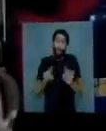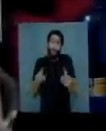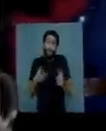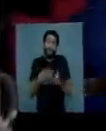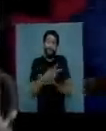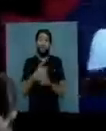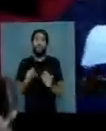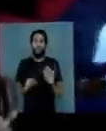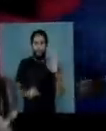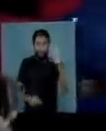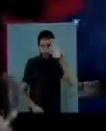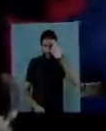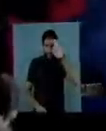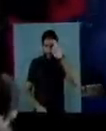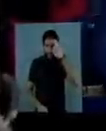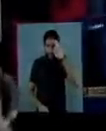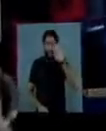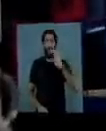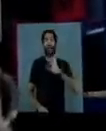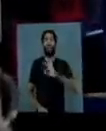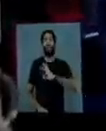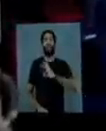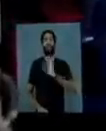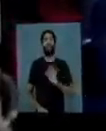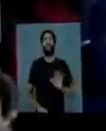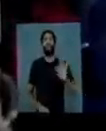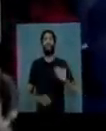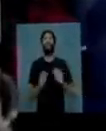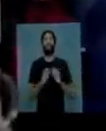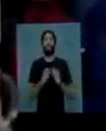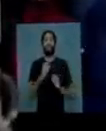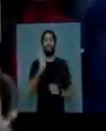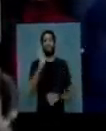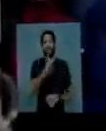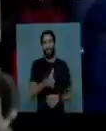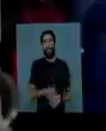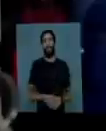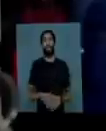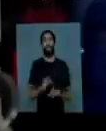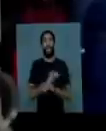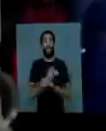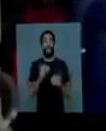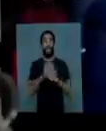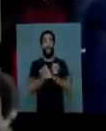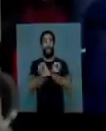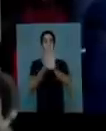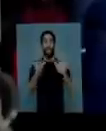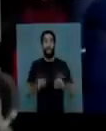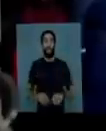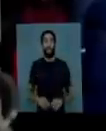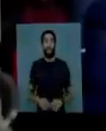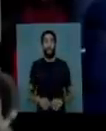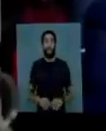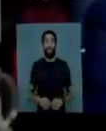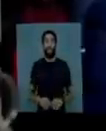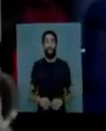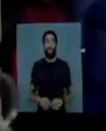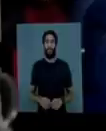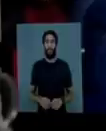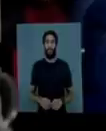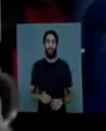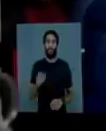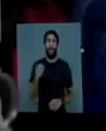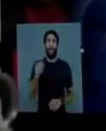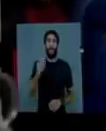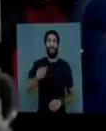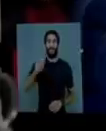na quinta a polícia federal fez isso e eu quero deixar claro que a Associação Nacional dos Delegados da